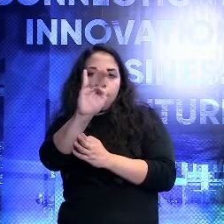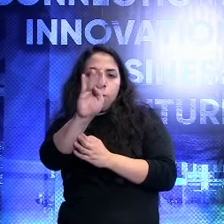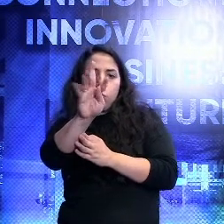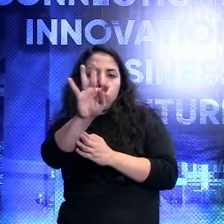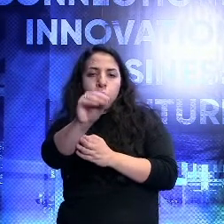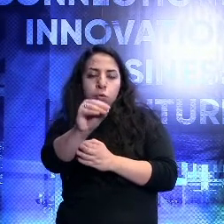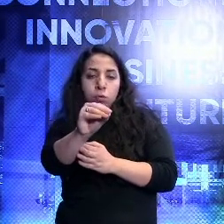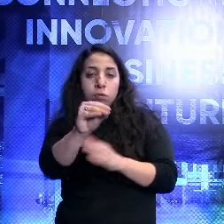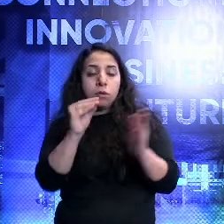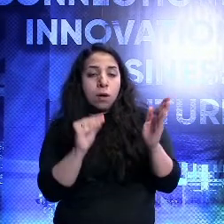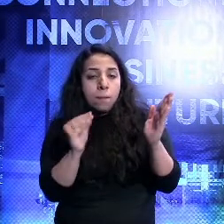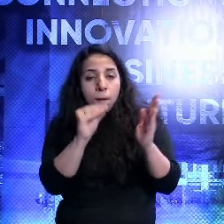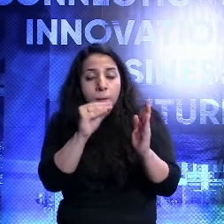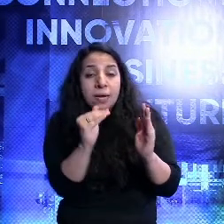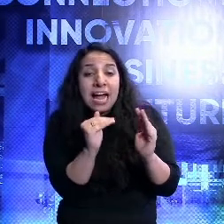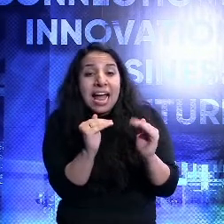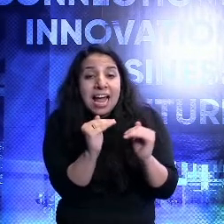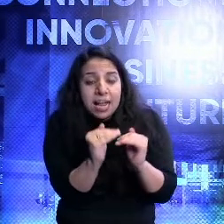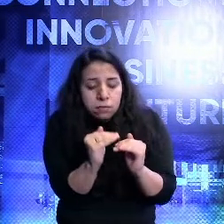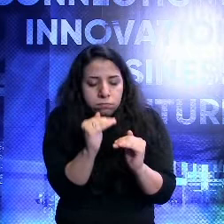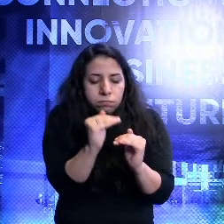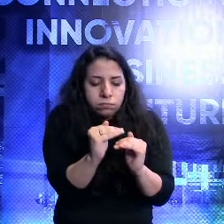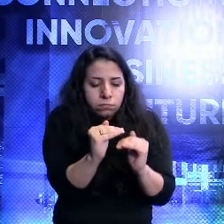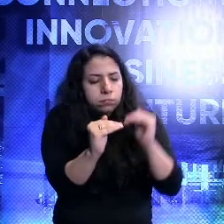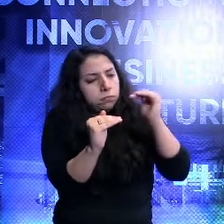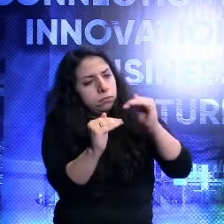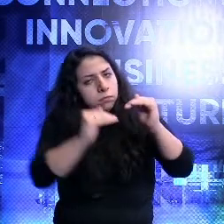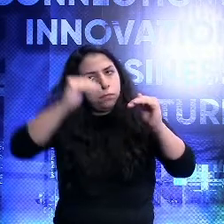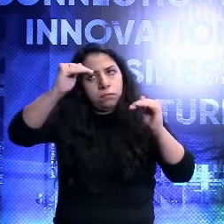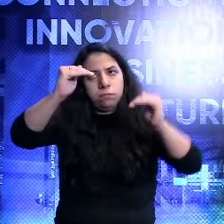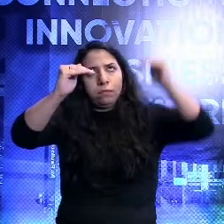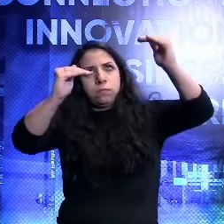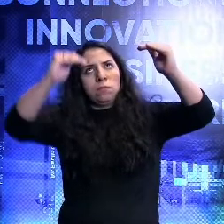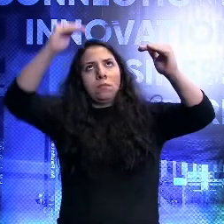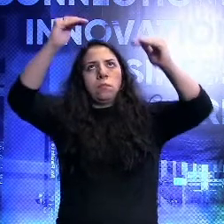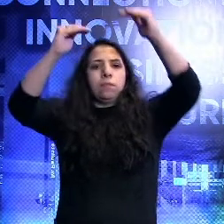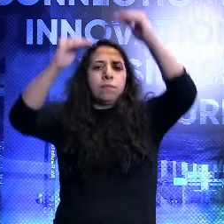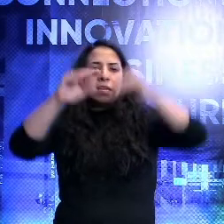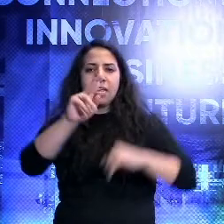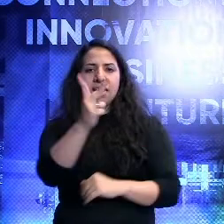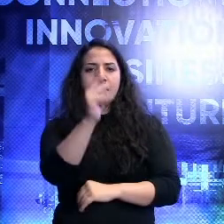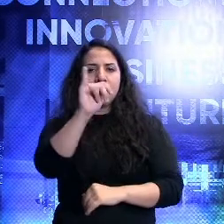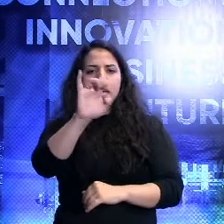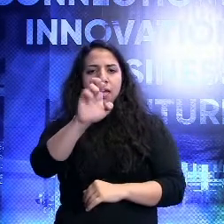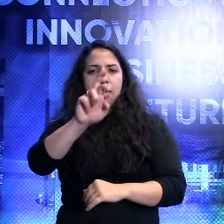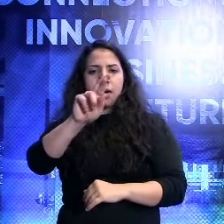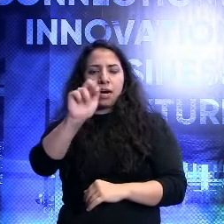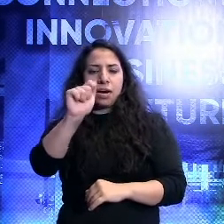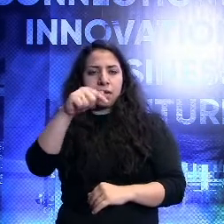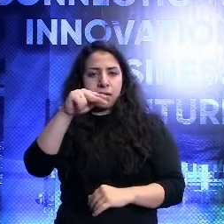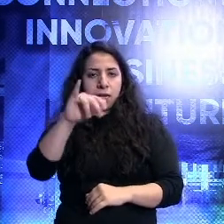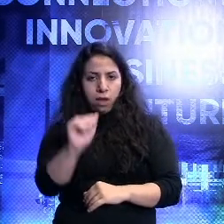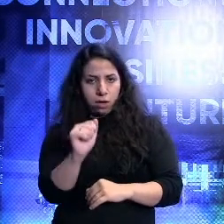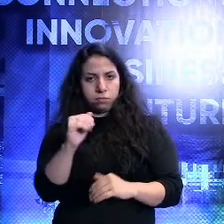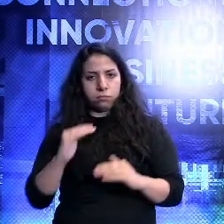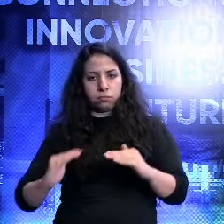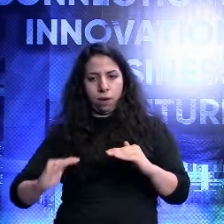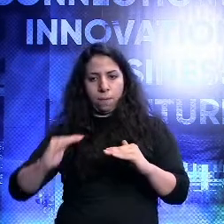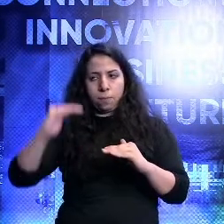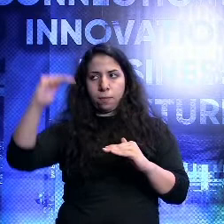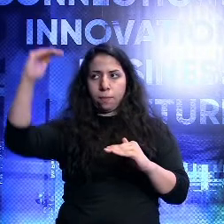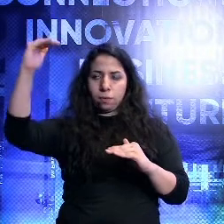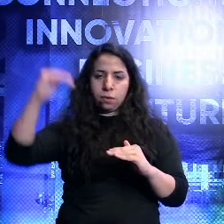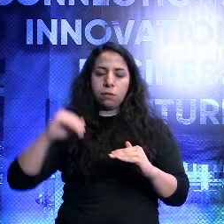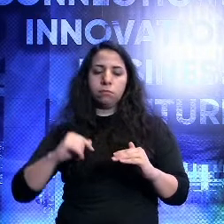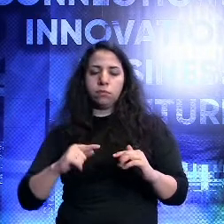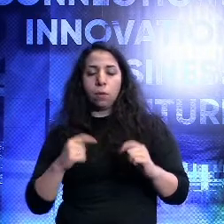uma relação com os objetivos estratégicos e eles respondem a questionamentos presentes ou futuros. E eles precisam ser